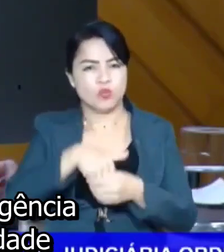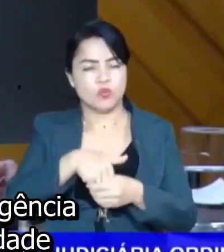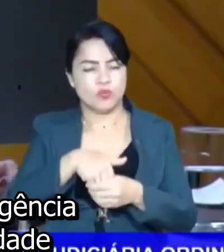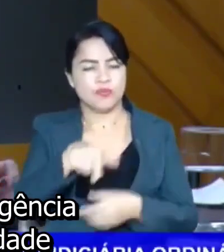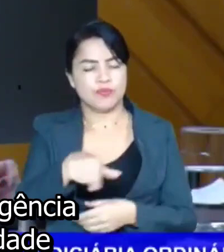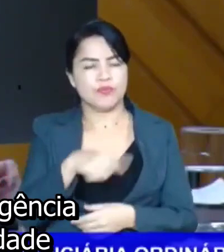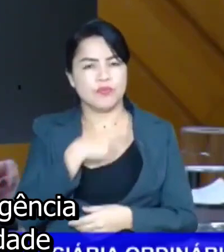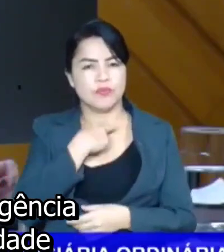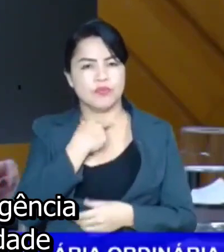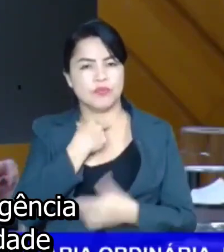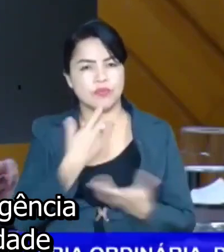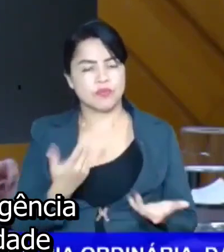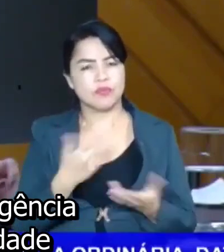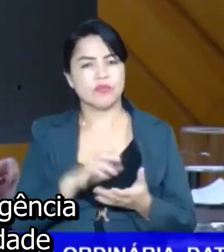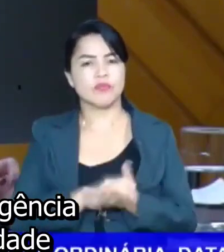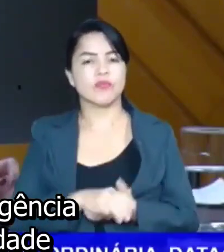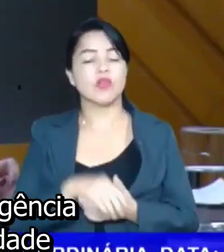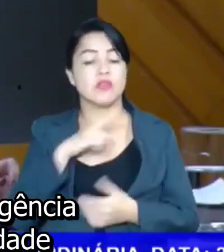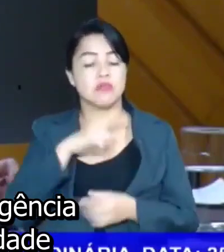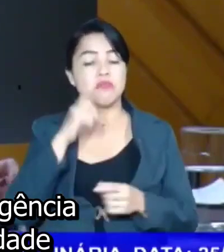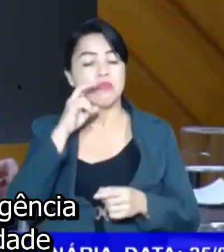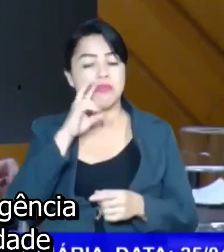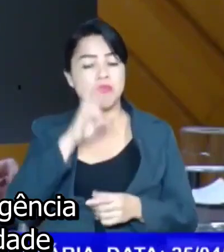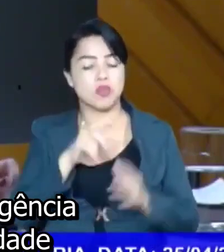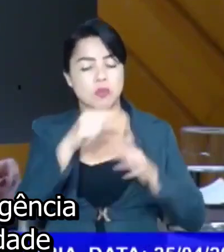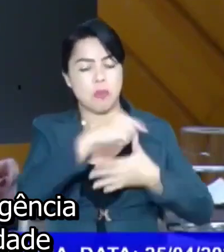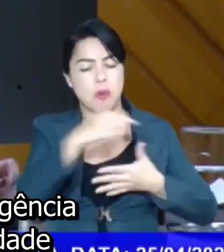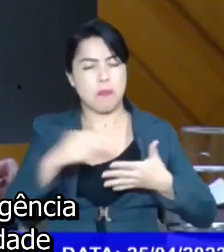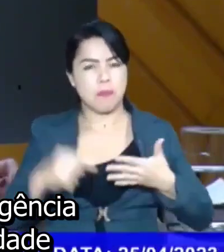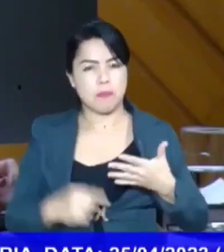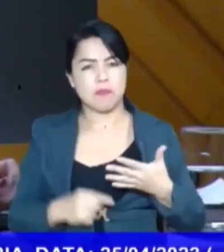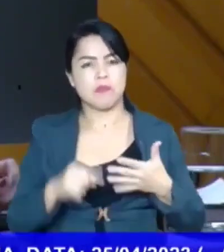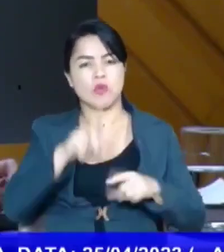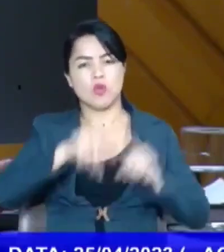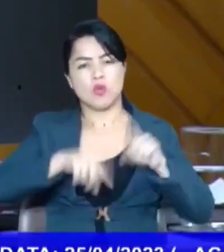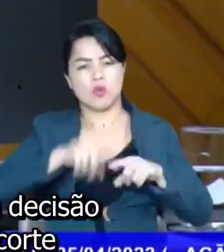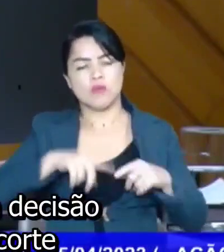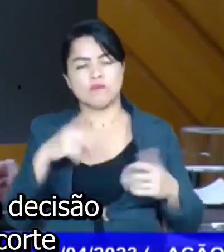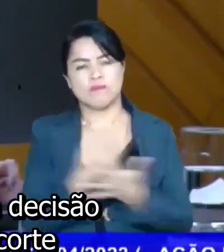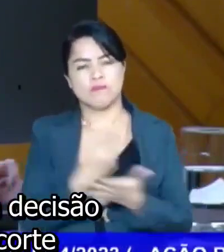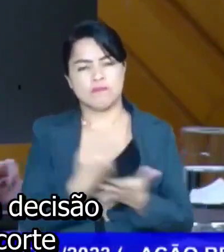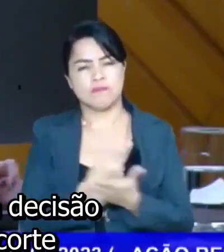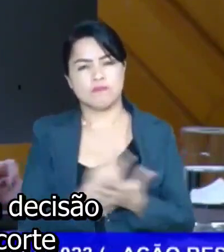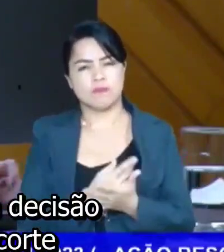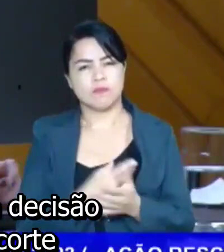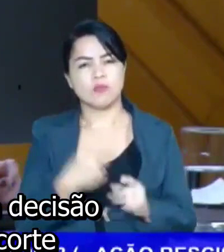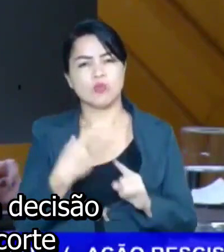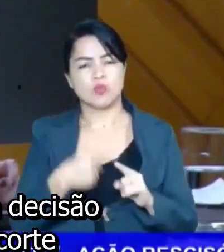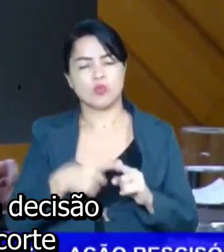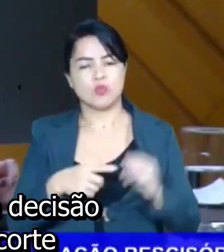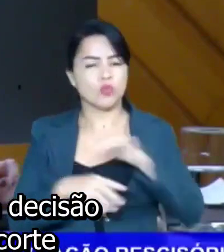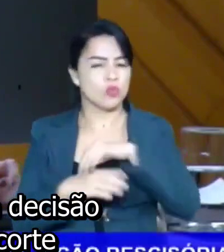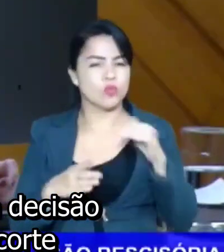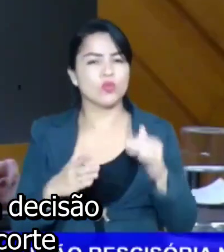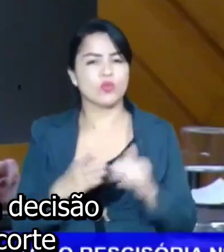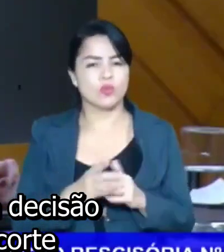a tutela de urgência violou a coisa julgada e o princípio da colegialidade, porque, monocraticamente, suspendeu os efeitos da